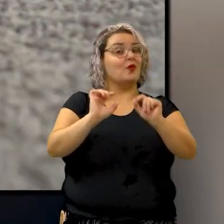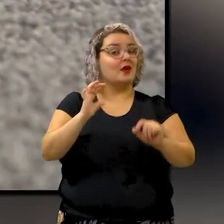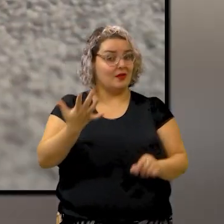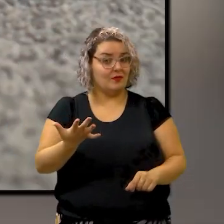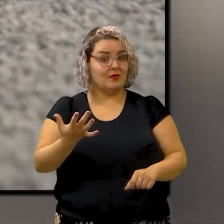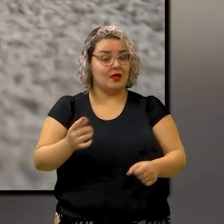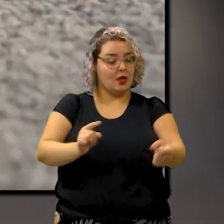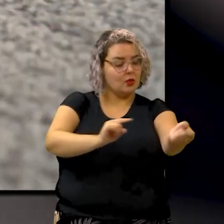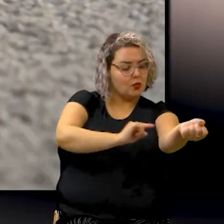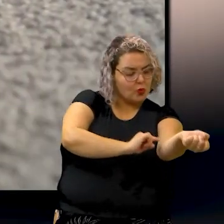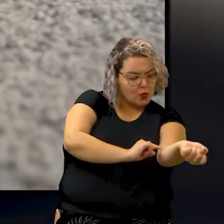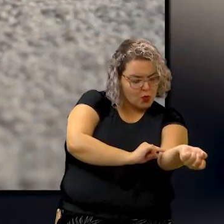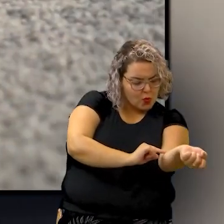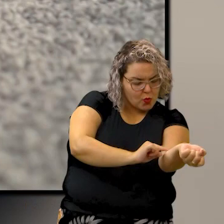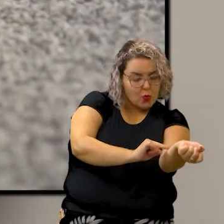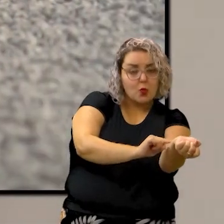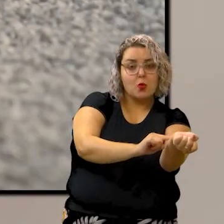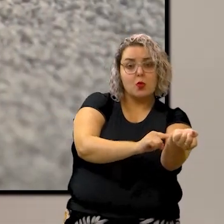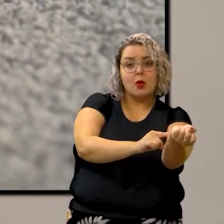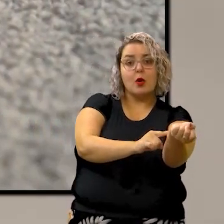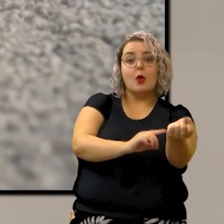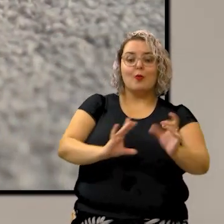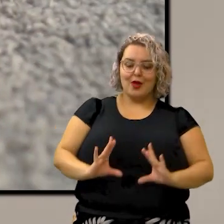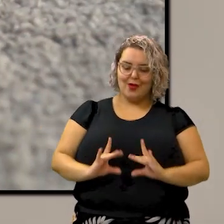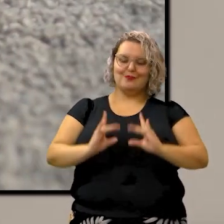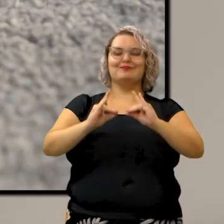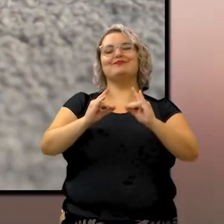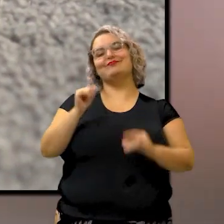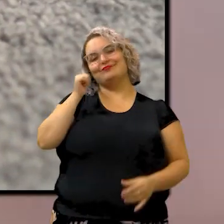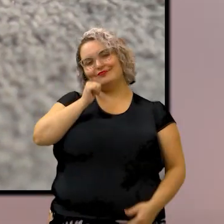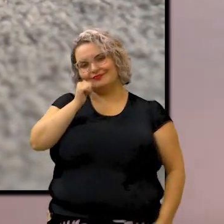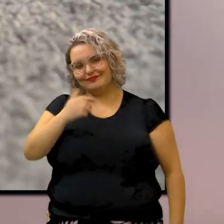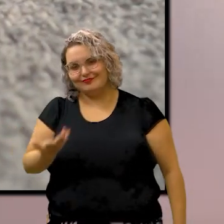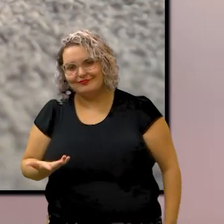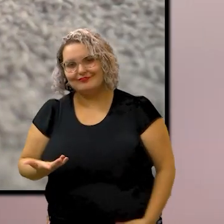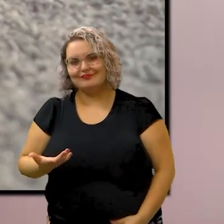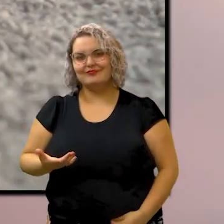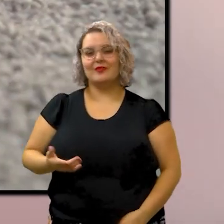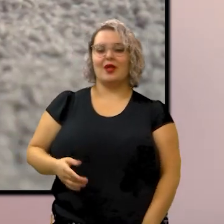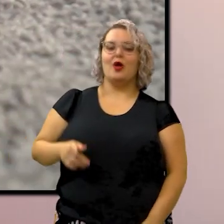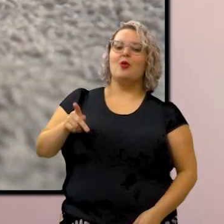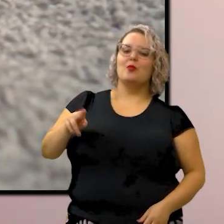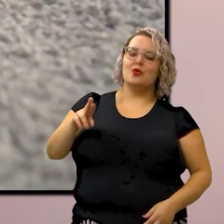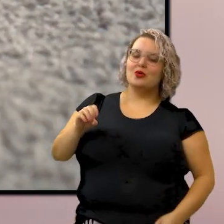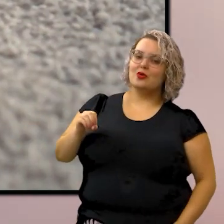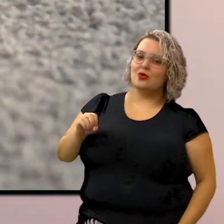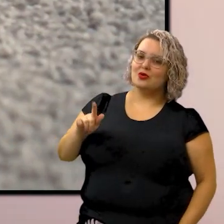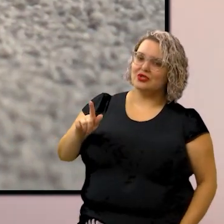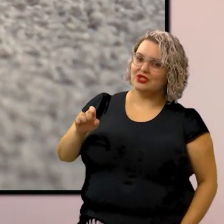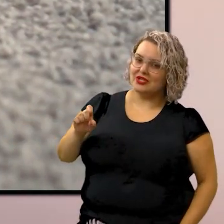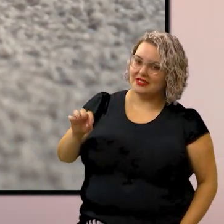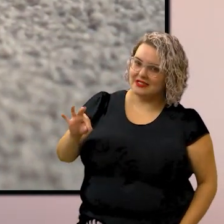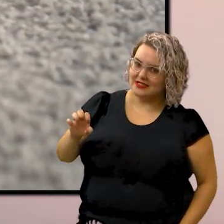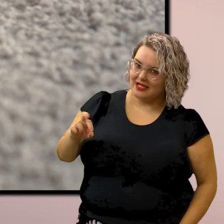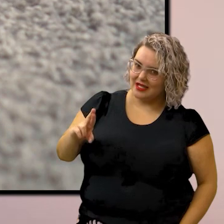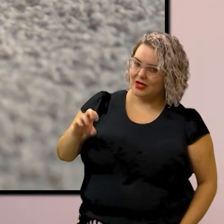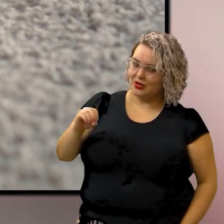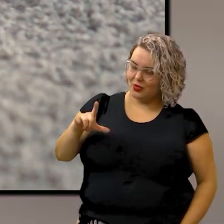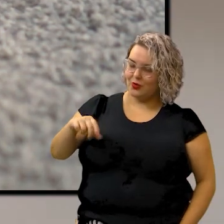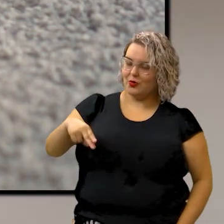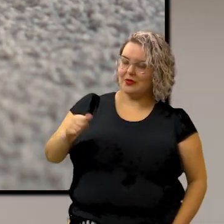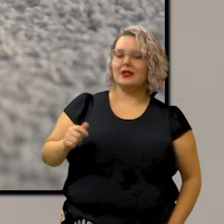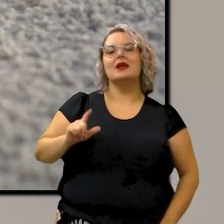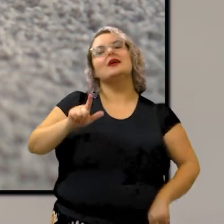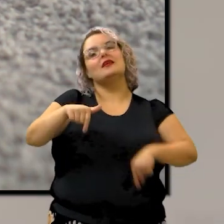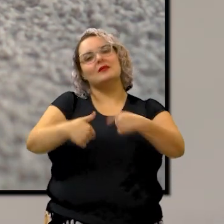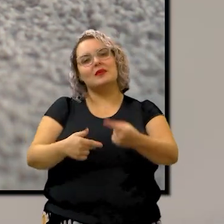que as paredes das veias, elas têm receptores para hormônio feminino, tanto para estrógeno quanto para progesterona. E esse receptor na parede